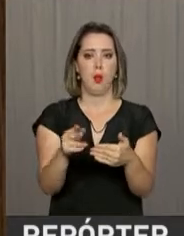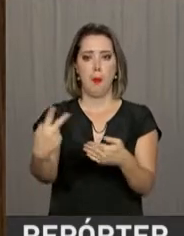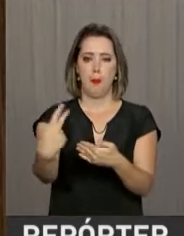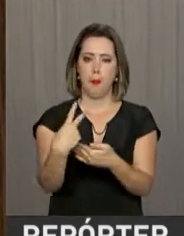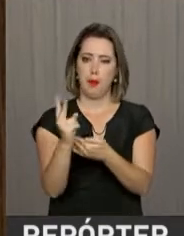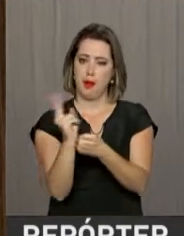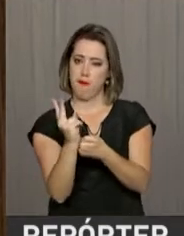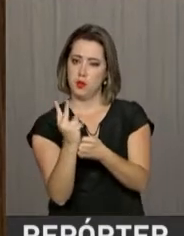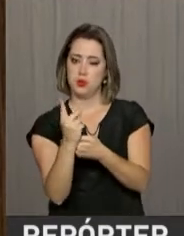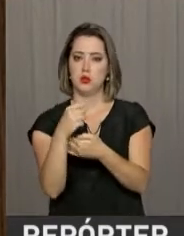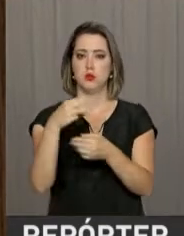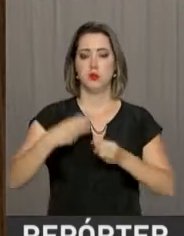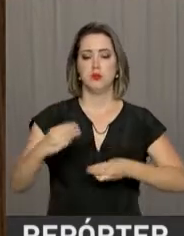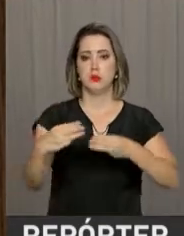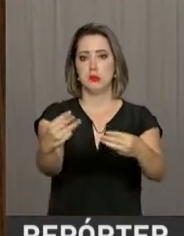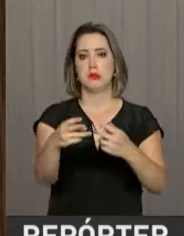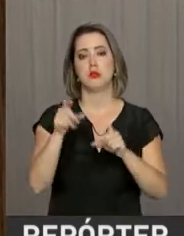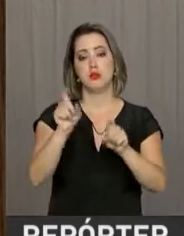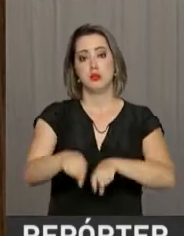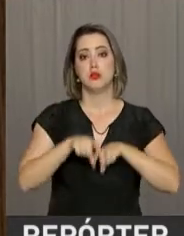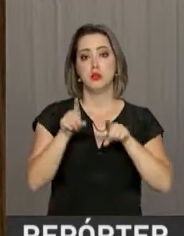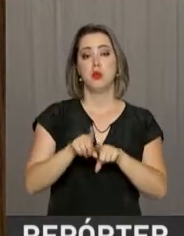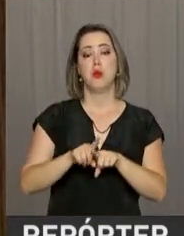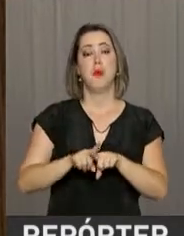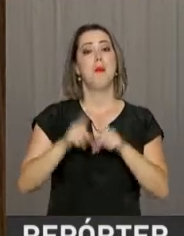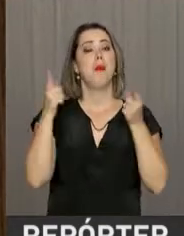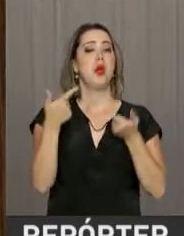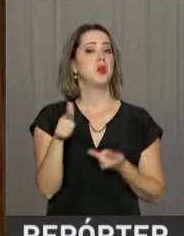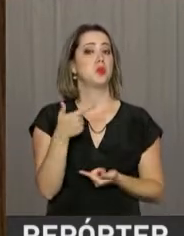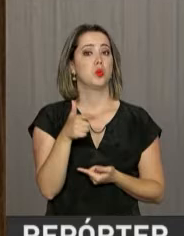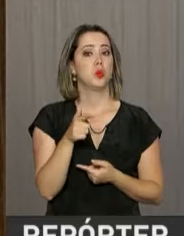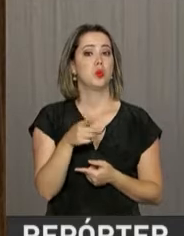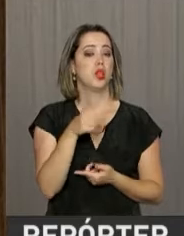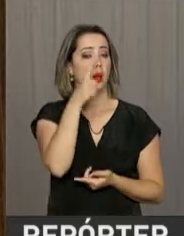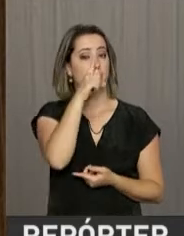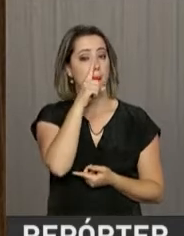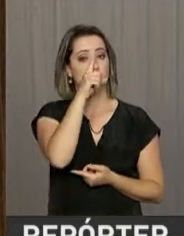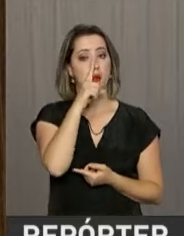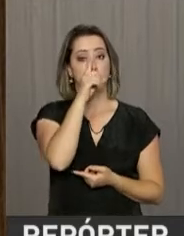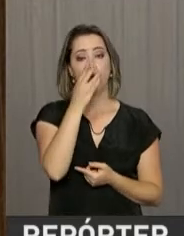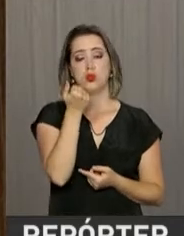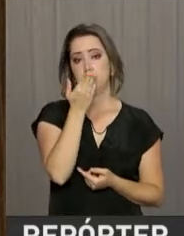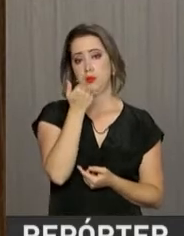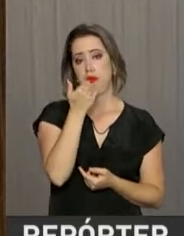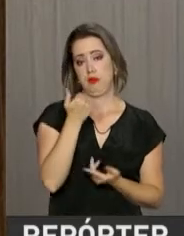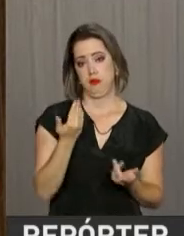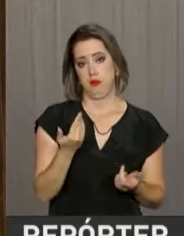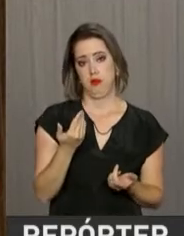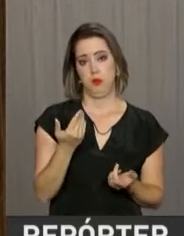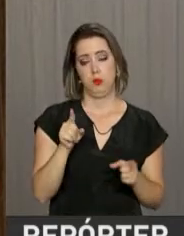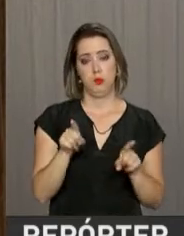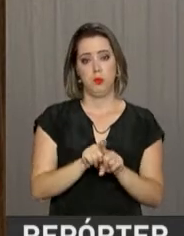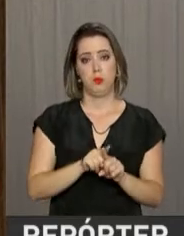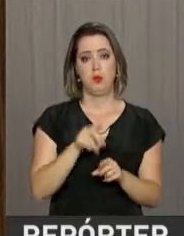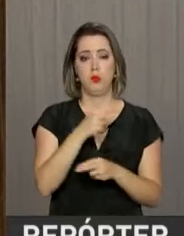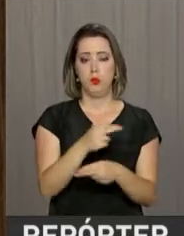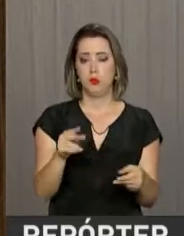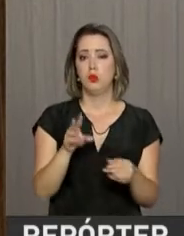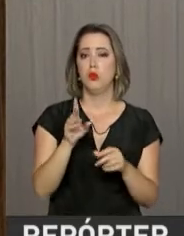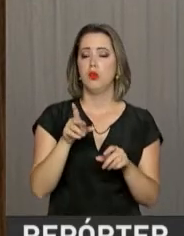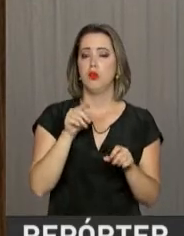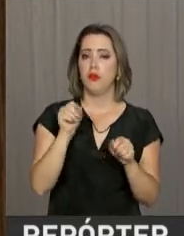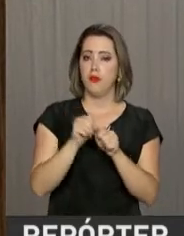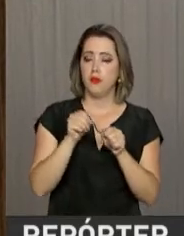que também nesses casos não existe nenhum risco ao consumo humano das mercadorias que foram fabricadas por